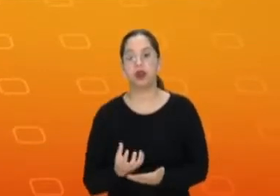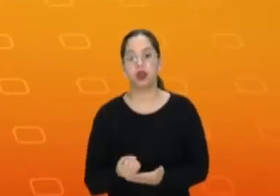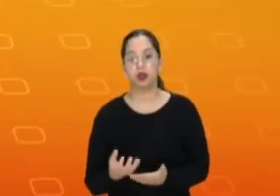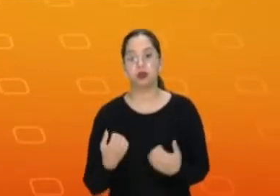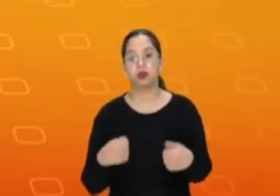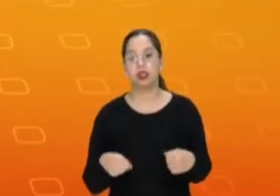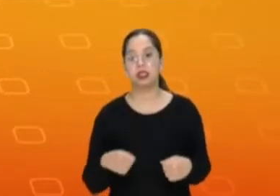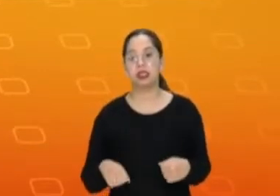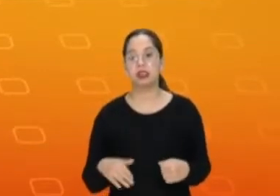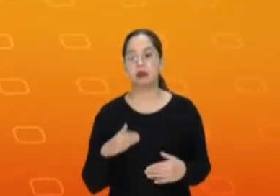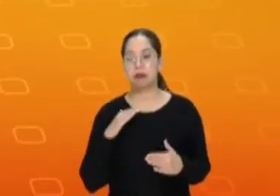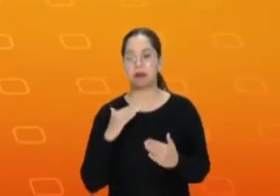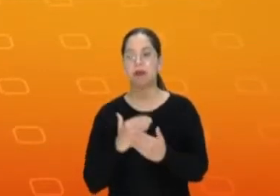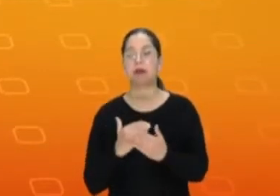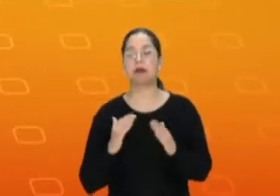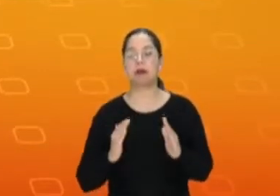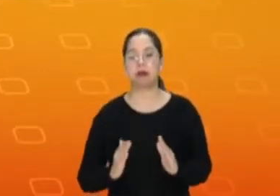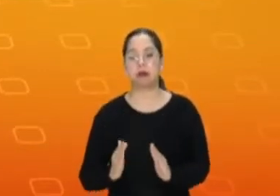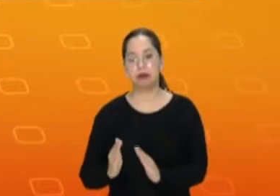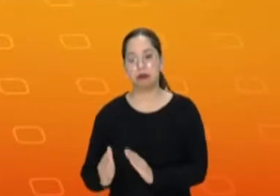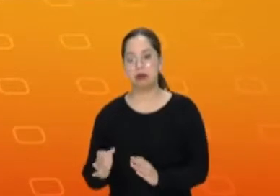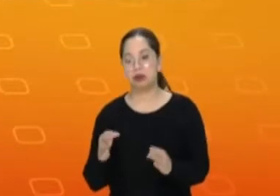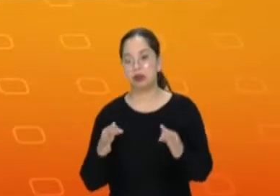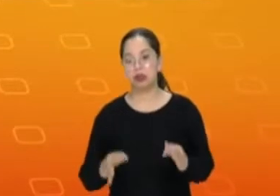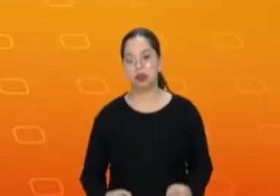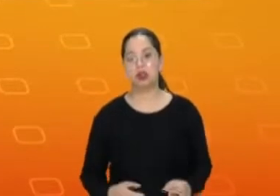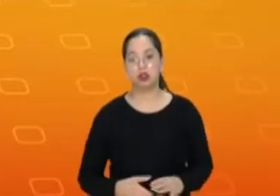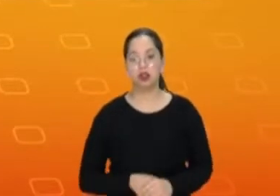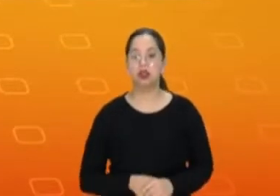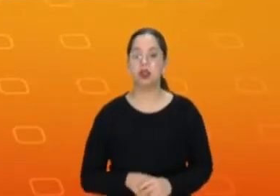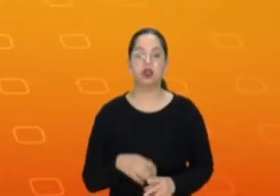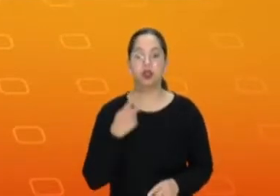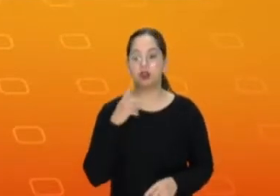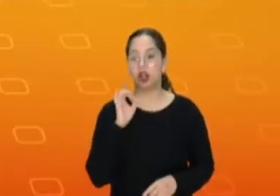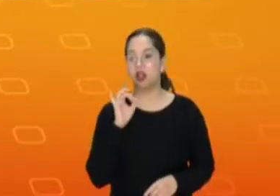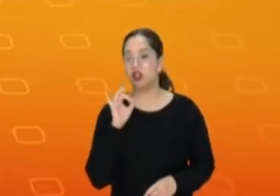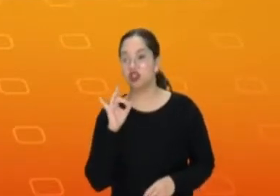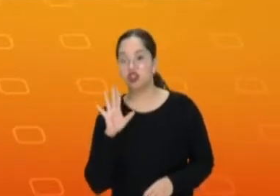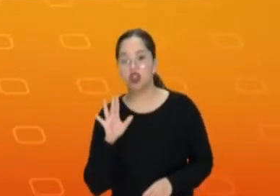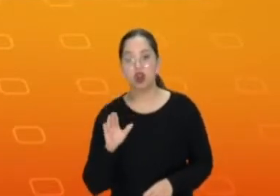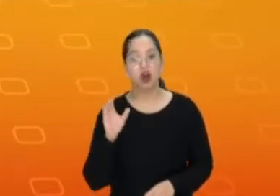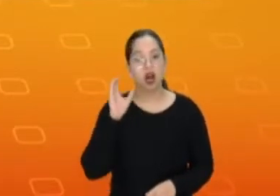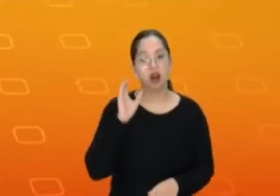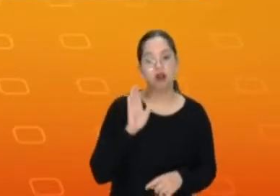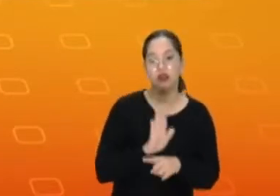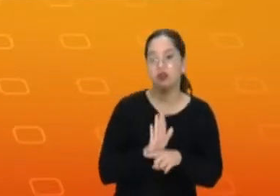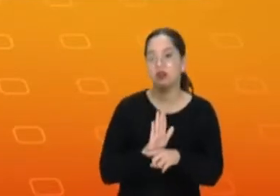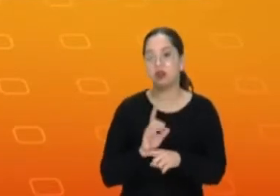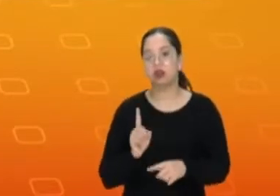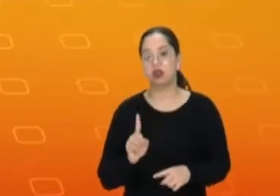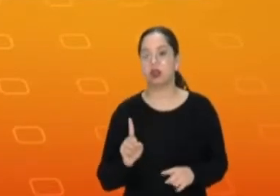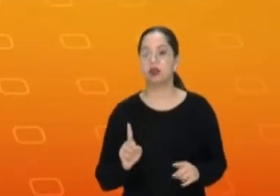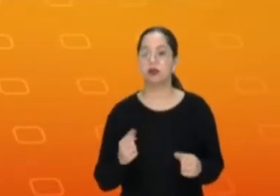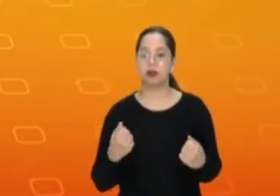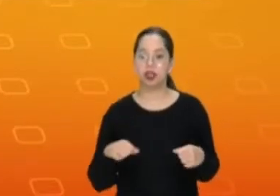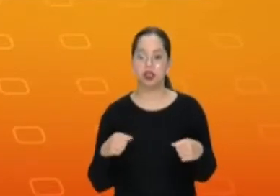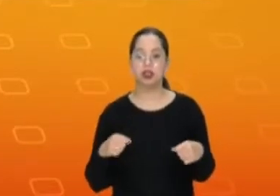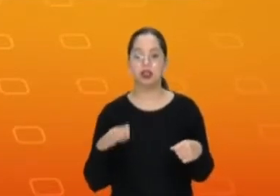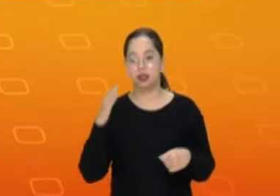multidisciplinares. Então, não dá para você só falar, ah, eu falo só de vídeo e daqui para frente eu não falo mais, né? Então, acho que você tem que